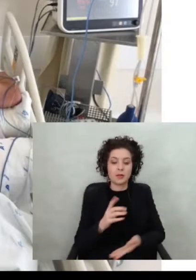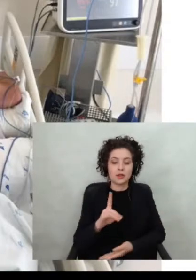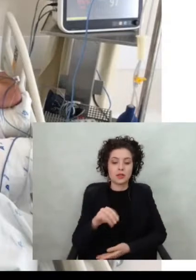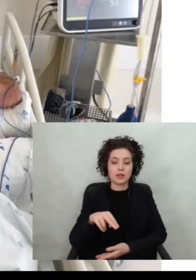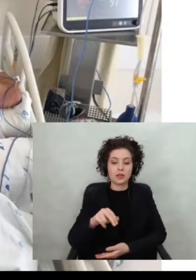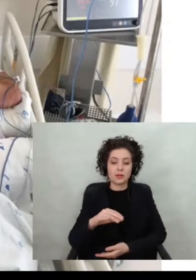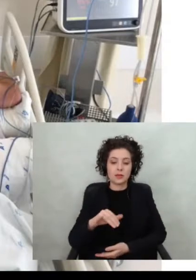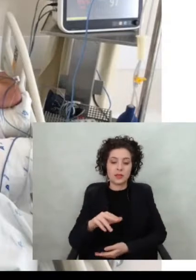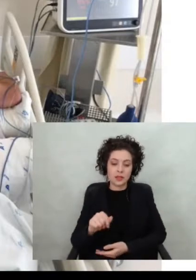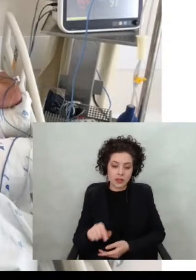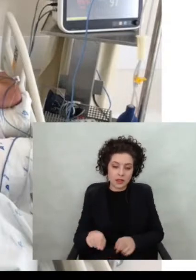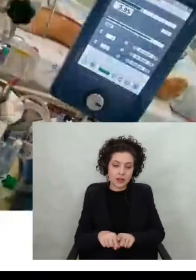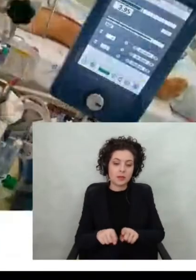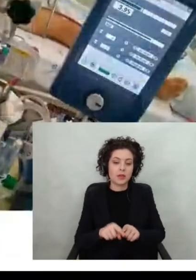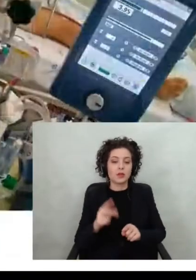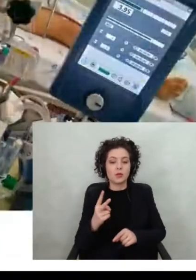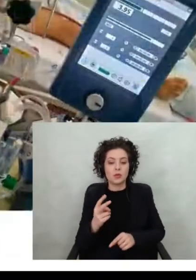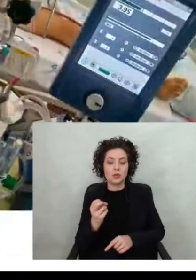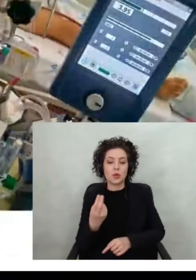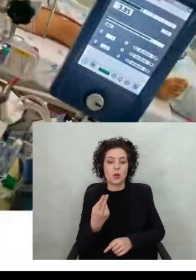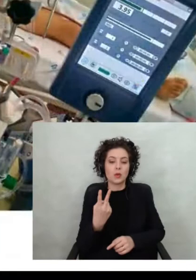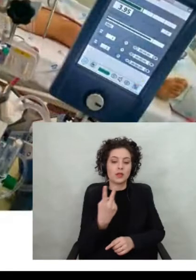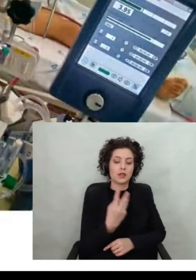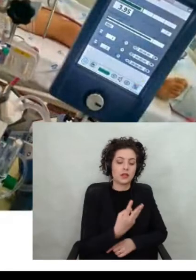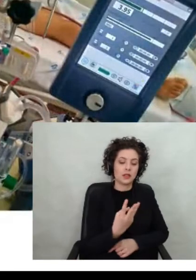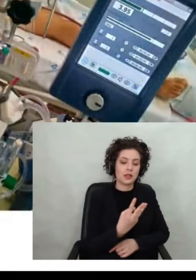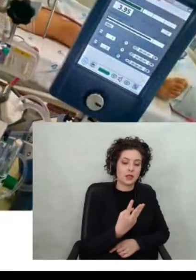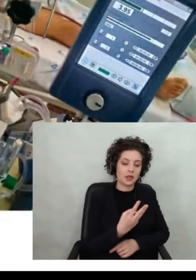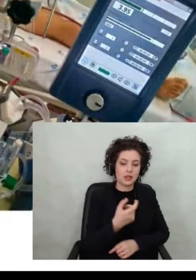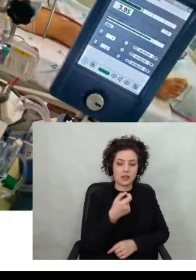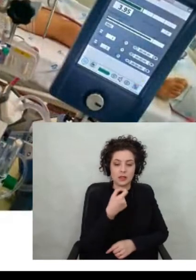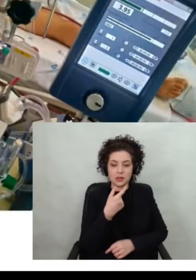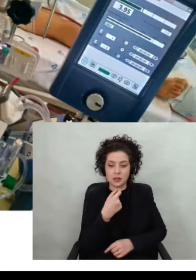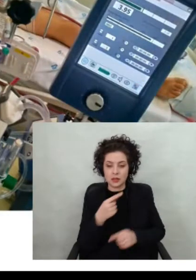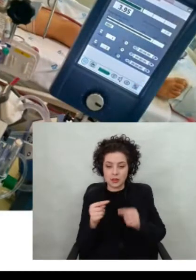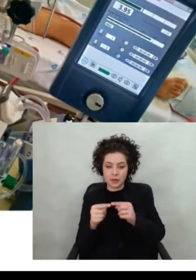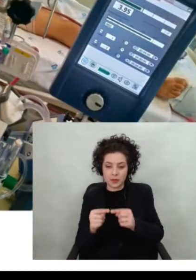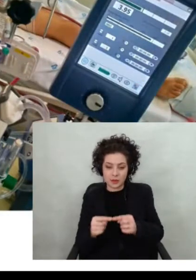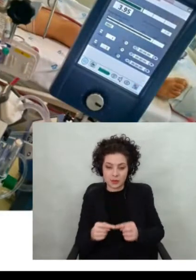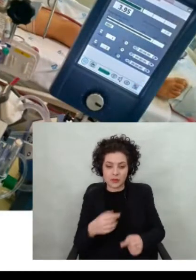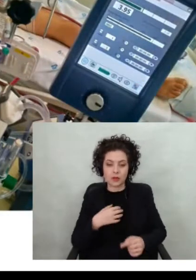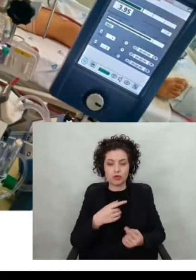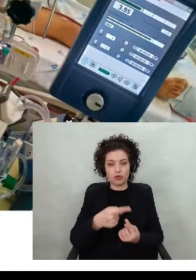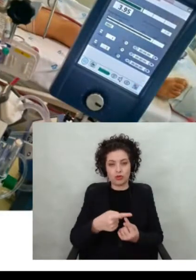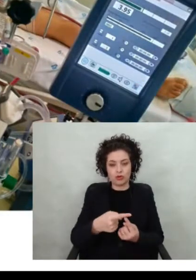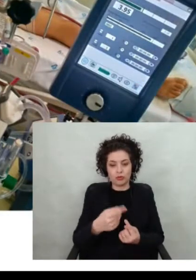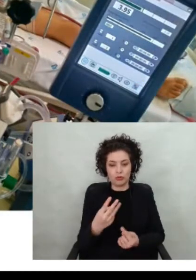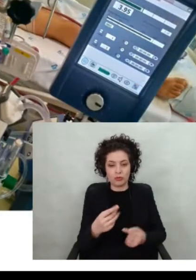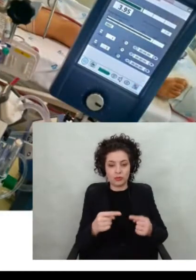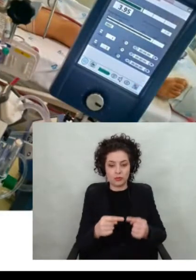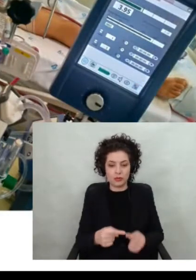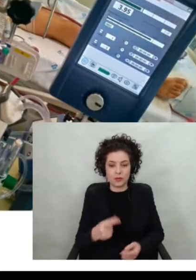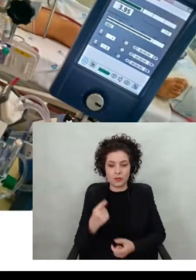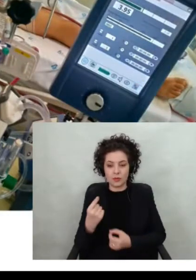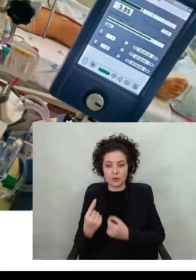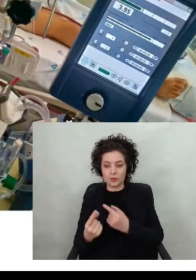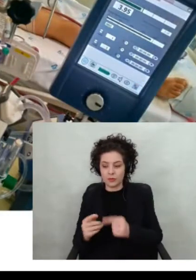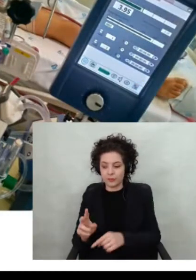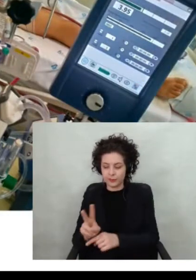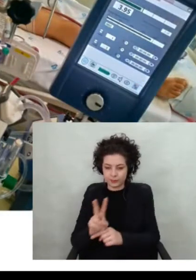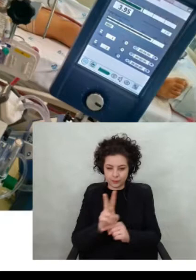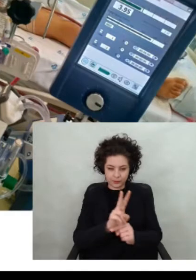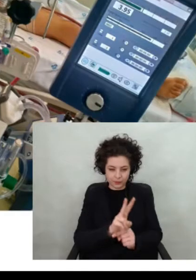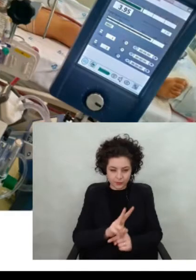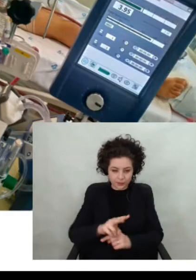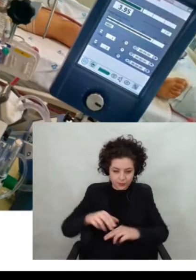ou 3 drogas em associação. Além disso, é claro que alguns pacientes nós precisamos fazer monitorização mecânica mais